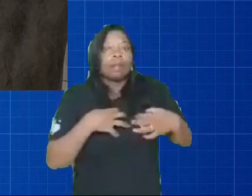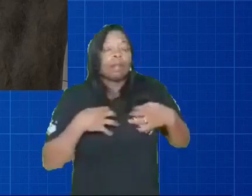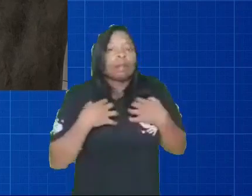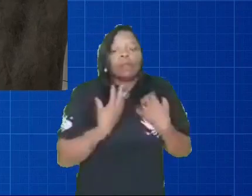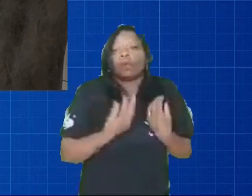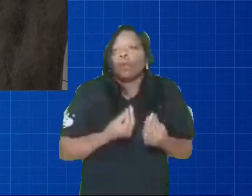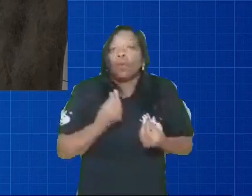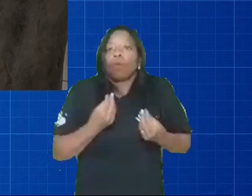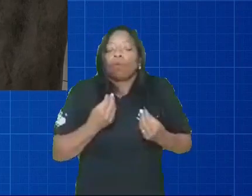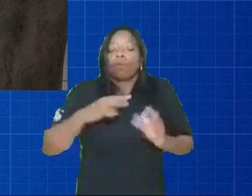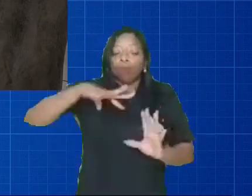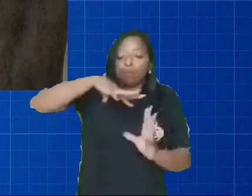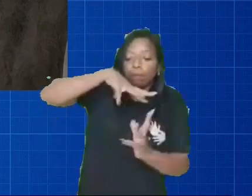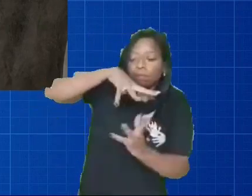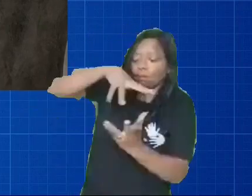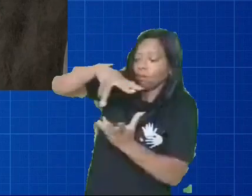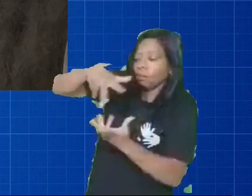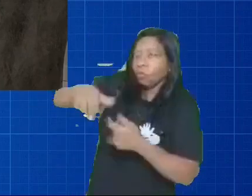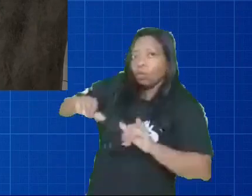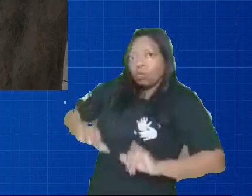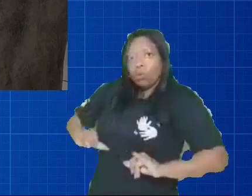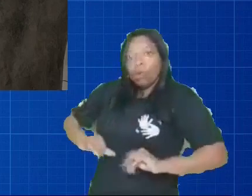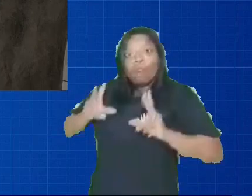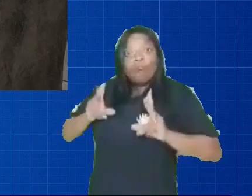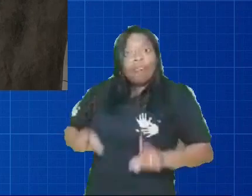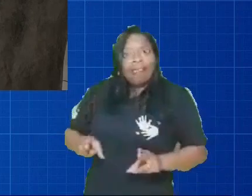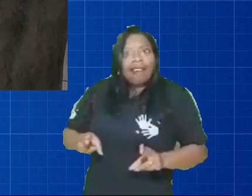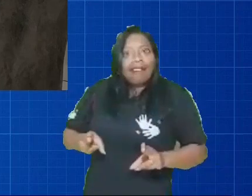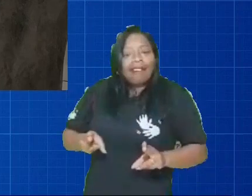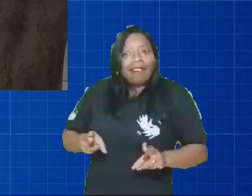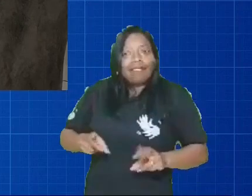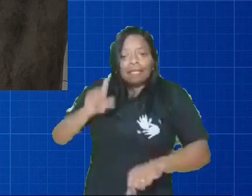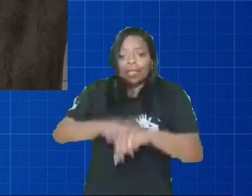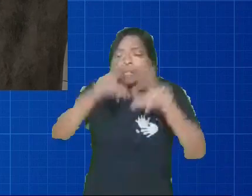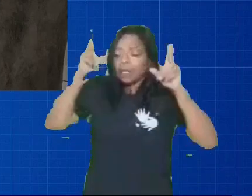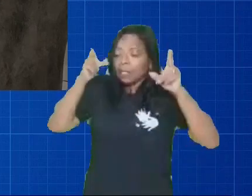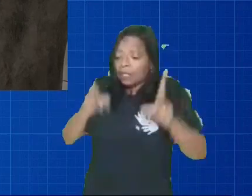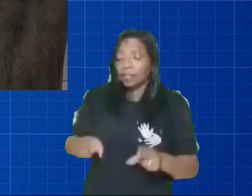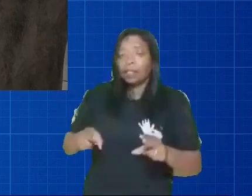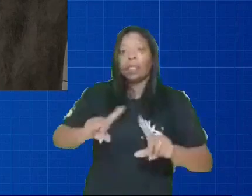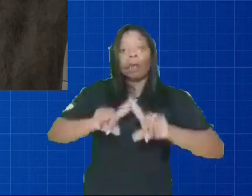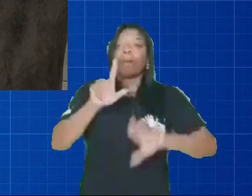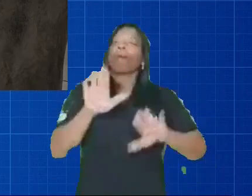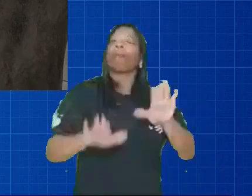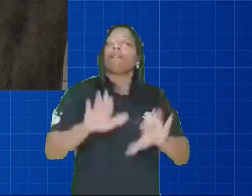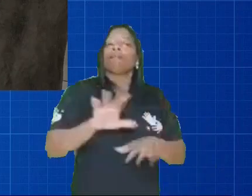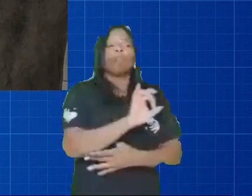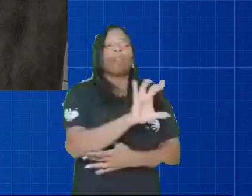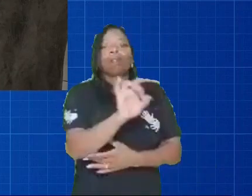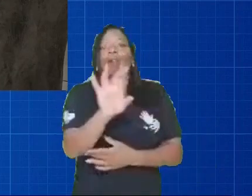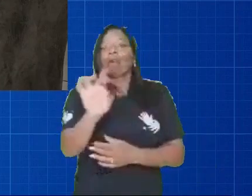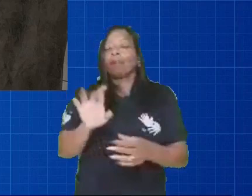de um planeta inteiro, no mesmo momento, né? E que, dependendo das condições em que